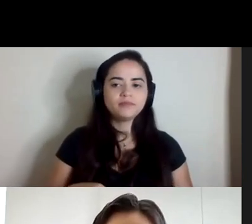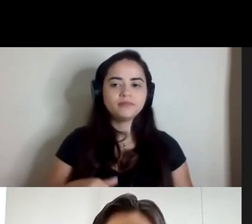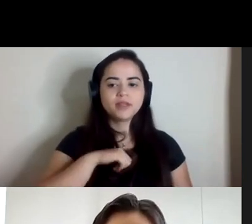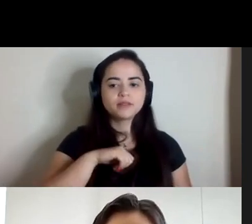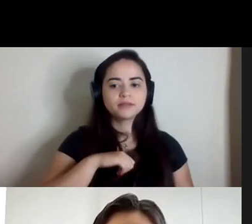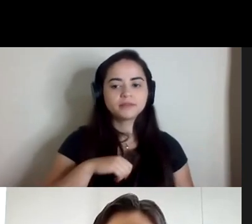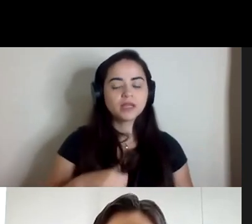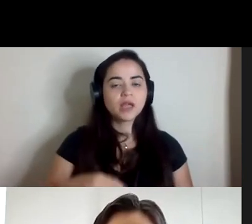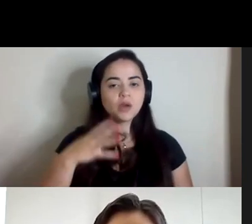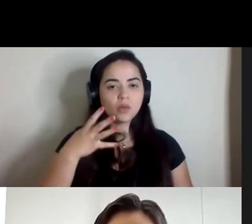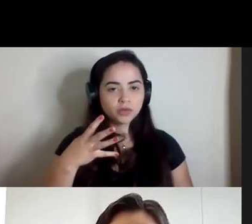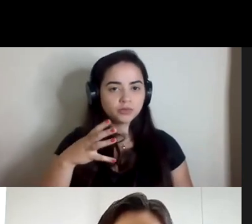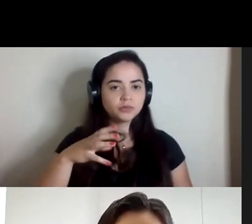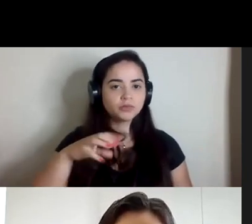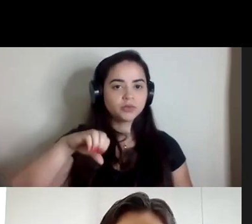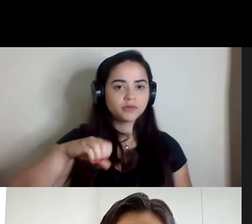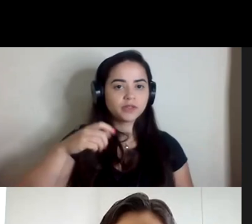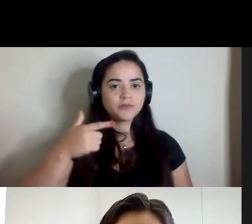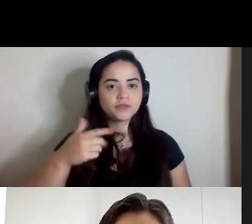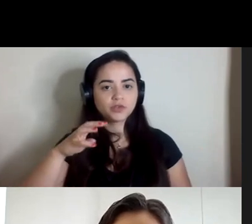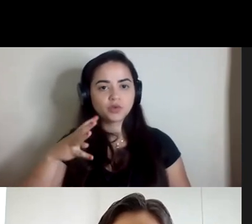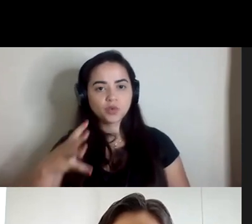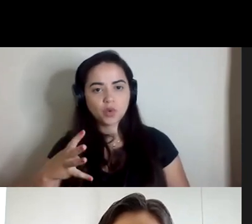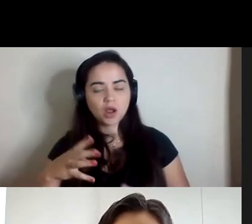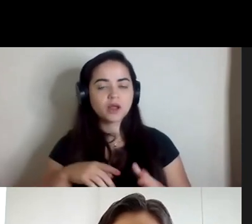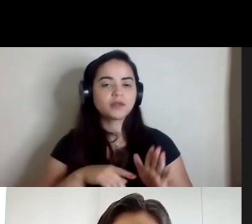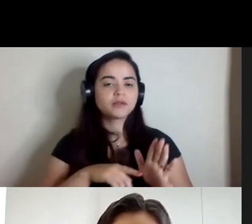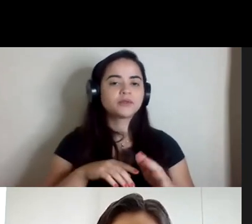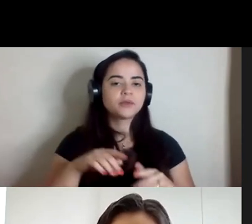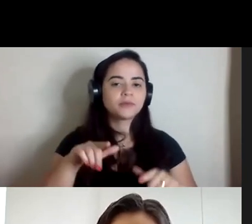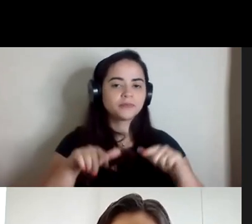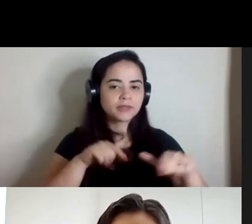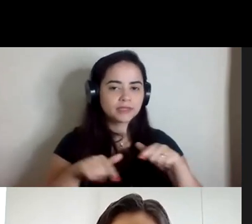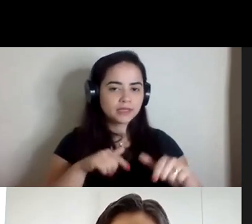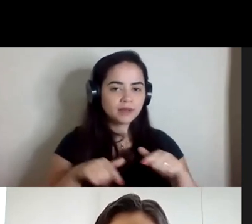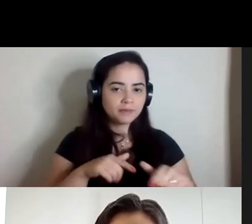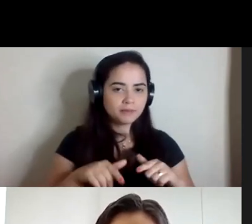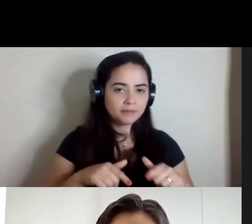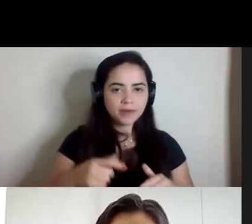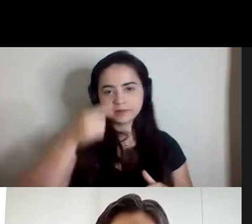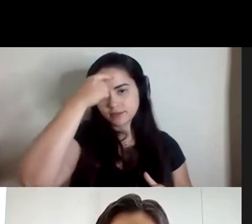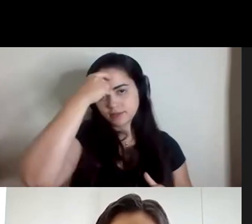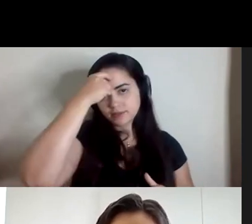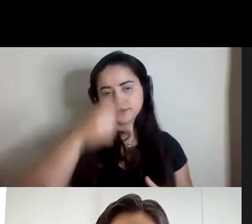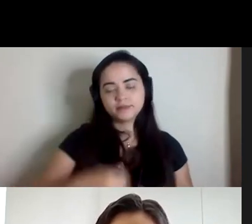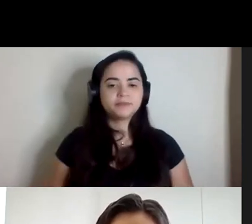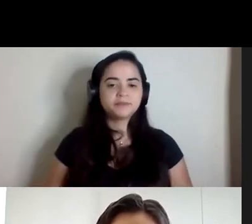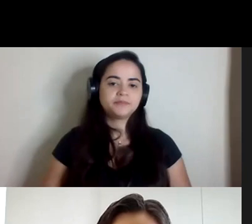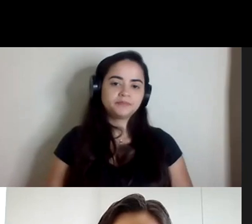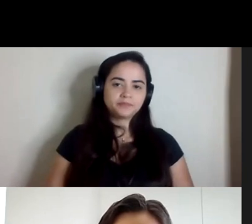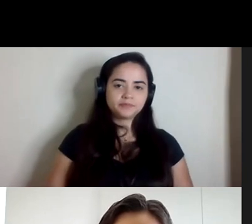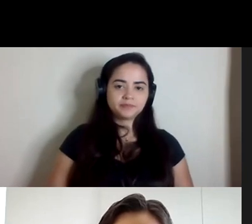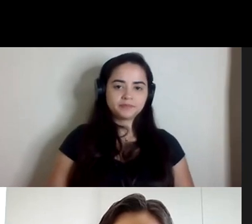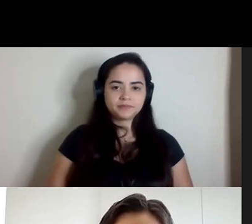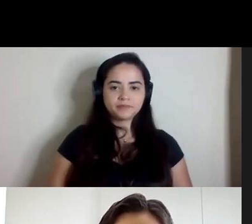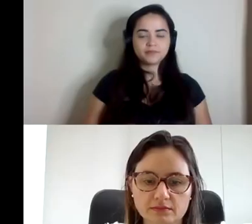4.824 produções intelectuais. Eu falei que a gente estava chegando na casa dos milhares em relação às dissertações, né, mas em relação a